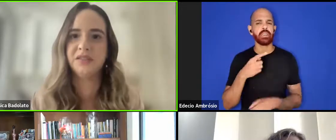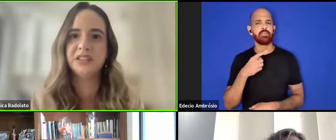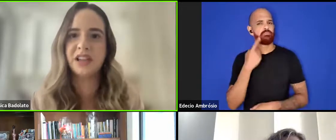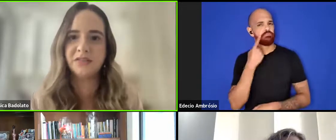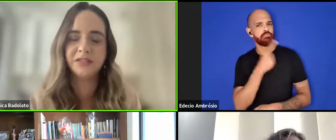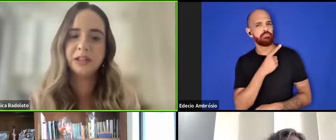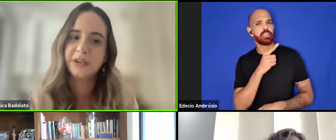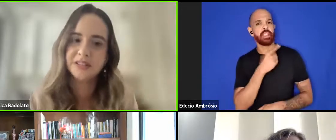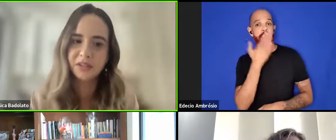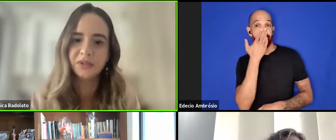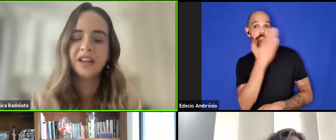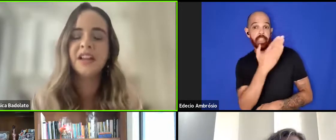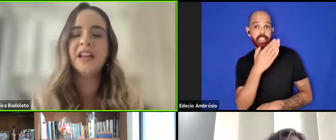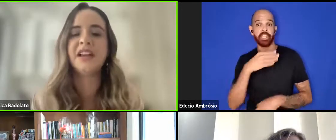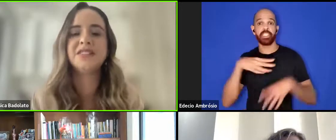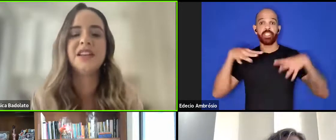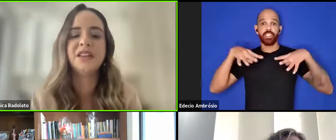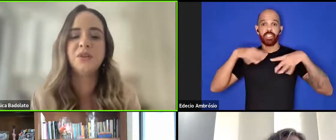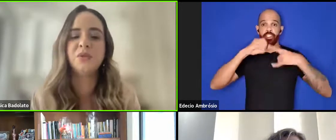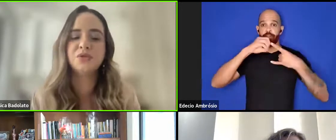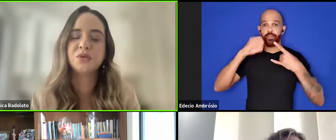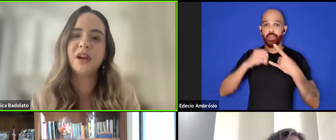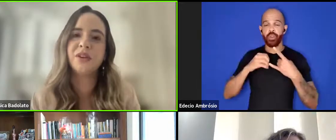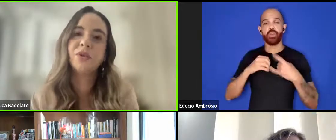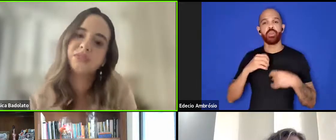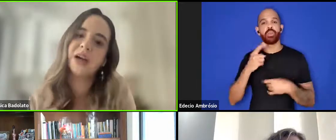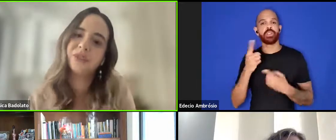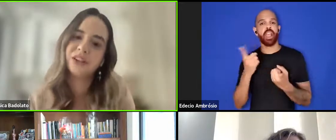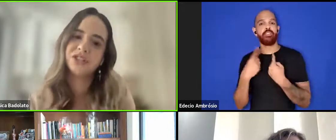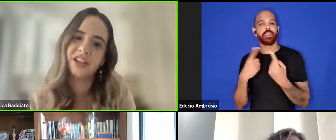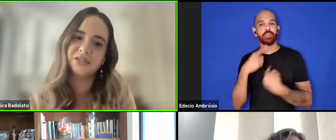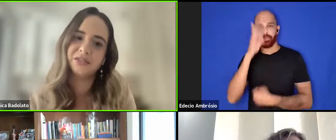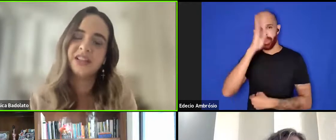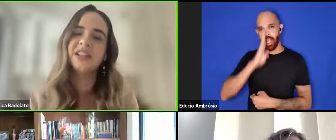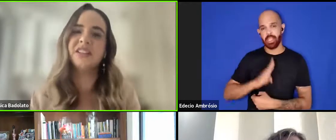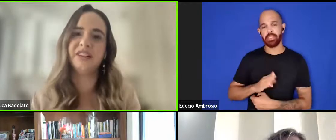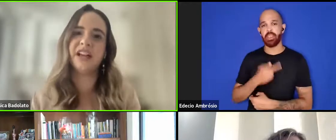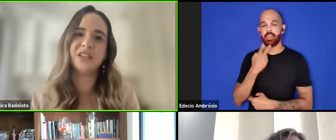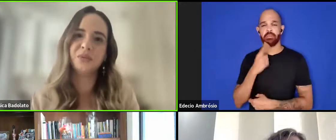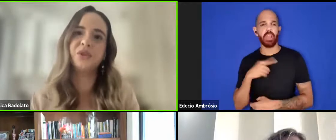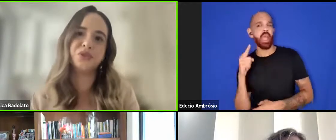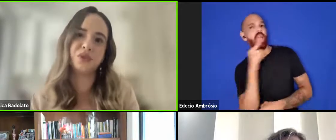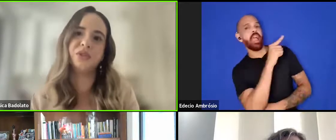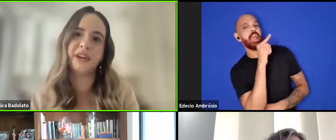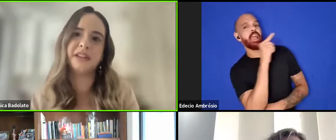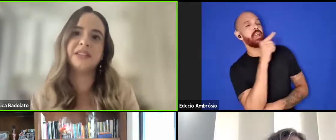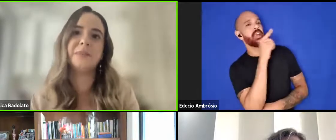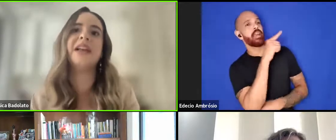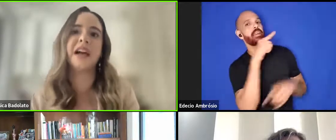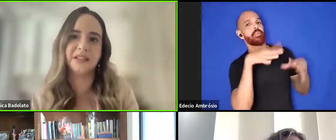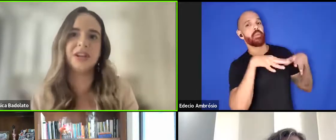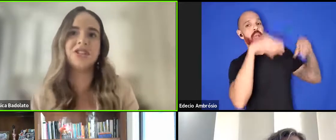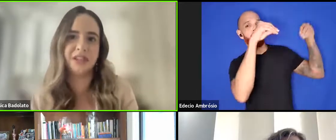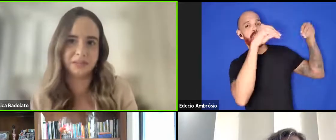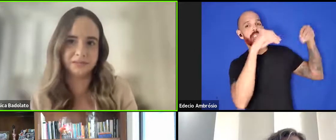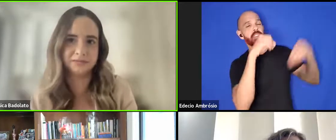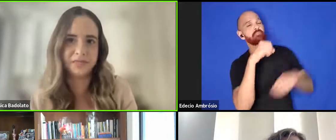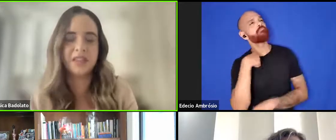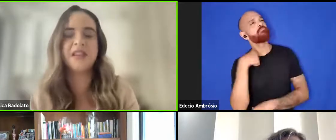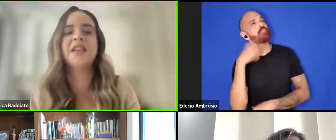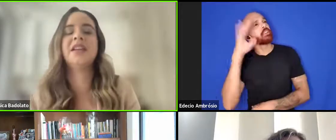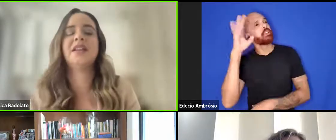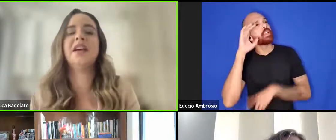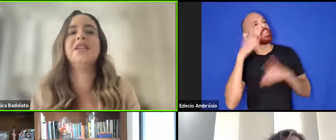Fiocruz, né, atravessava a Avenida Brasil, ela dizia que eu costumava apontar para o castelo e falar que o meu sonho era trabalhar no